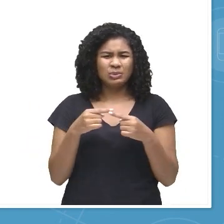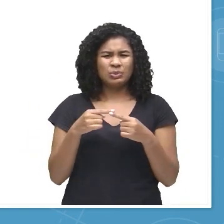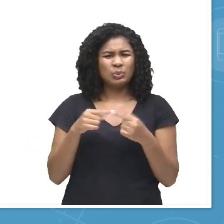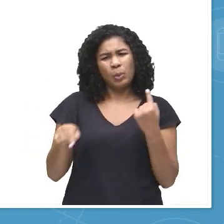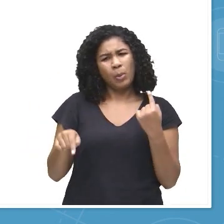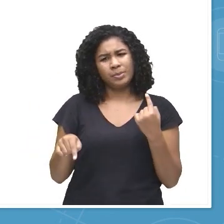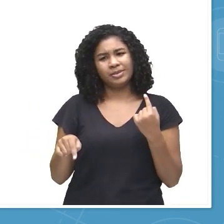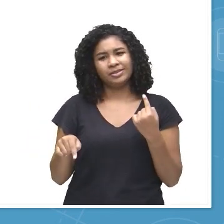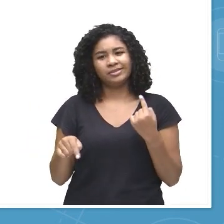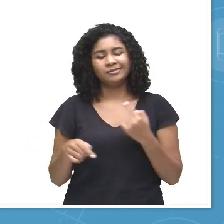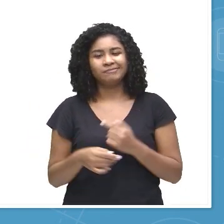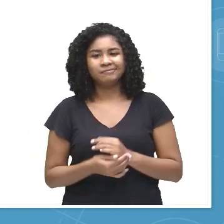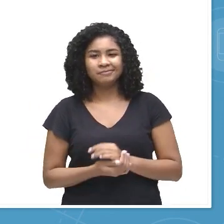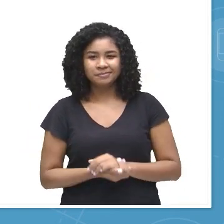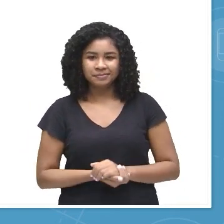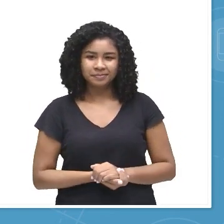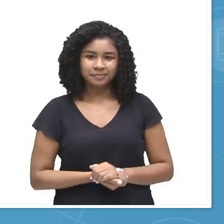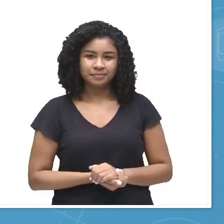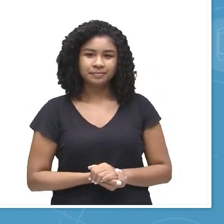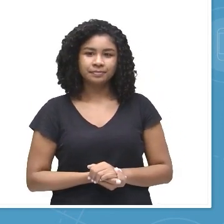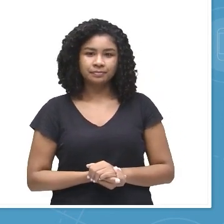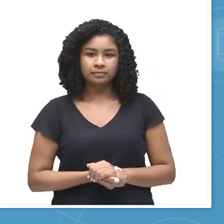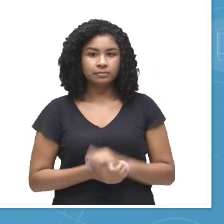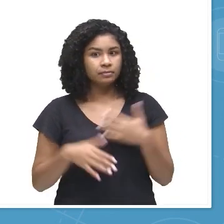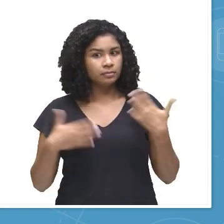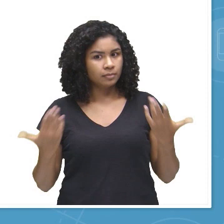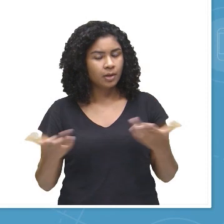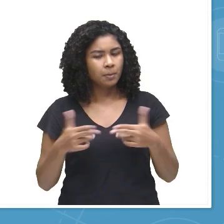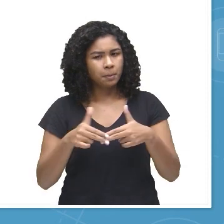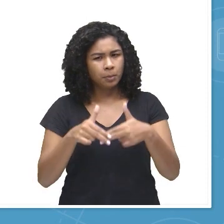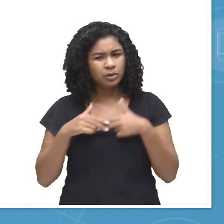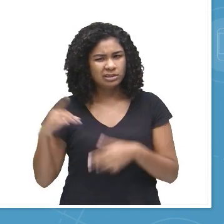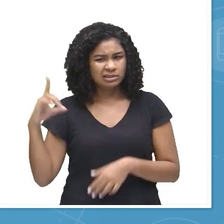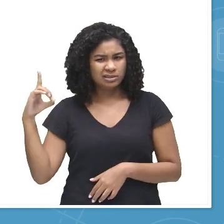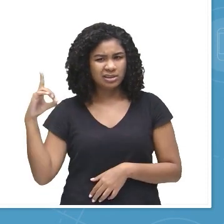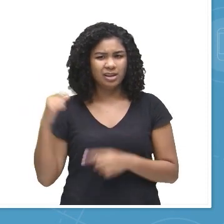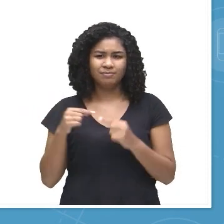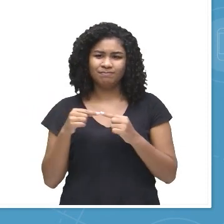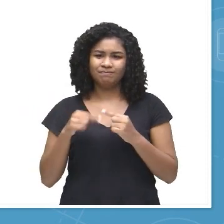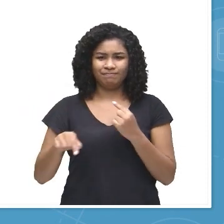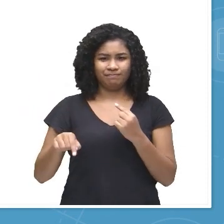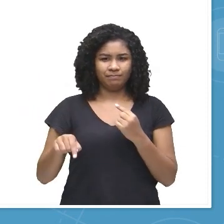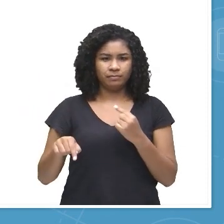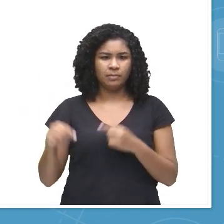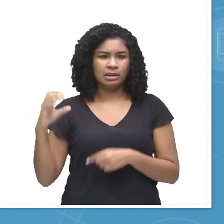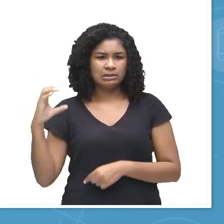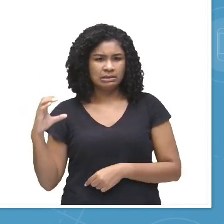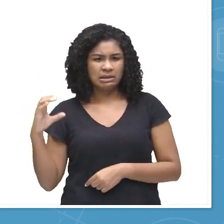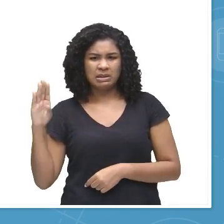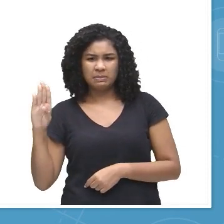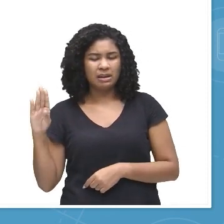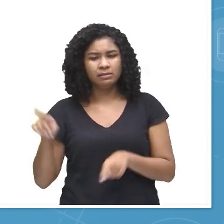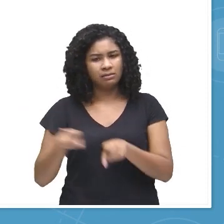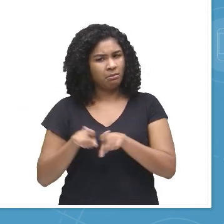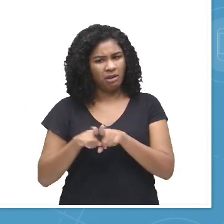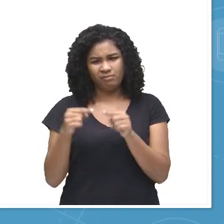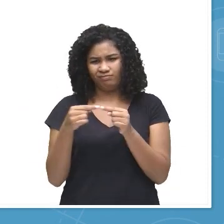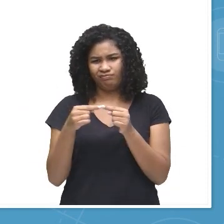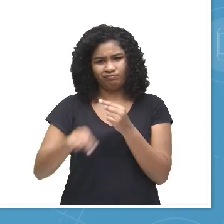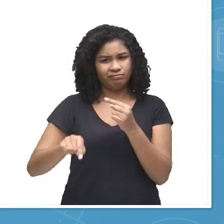as características do miniconto, tá bom? Então, por isso, não pode ser a letra D, tá bom? Nem a letra C e nem a B,